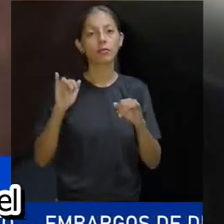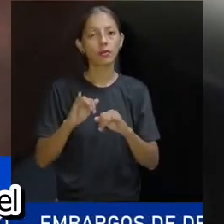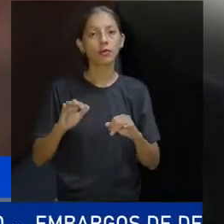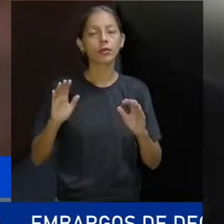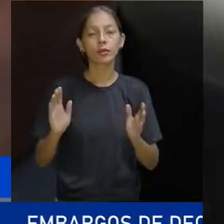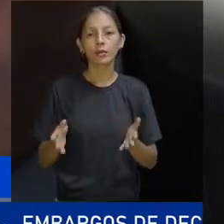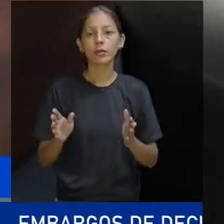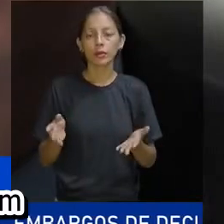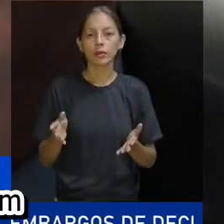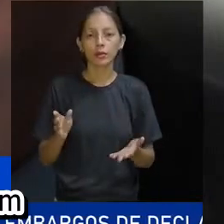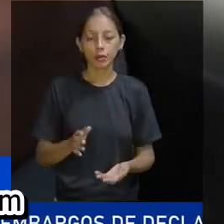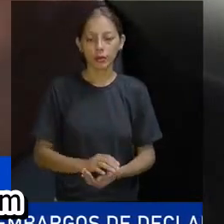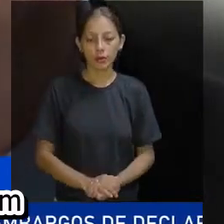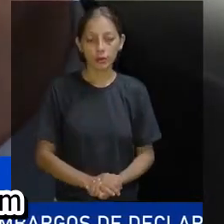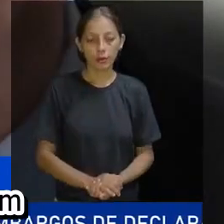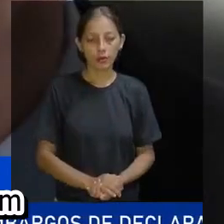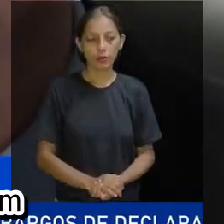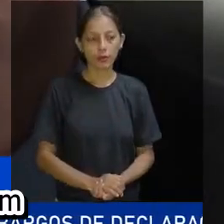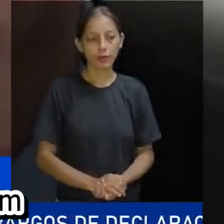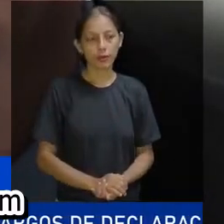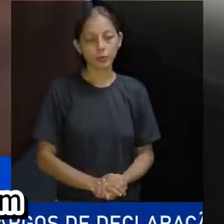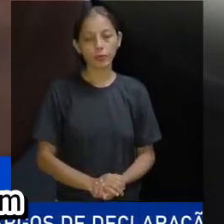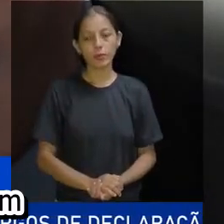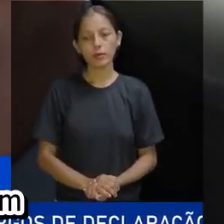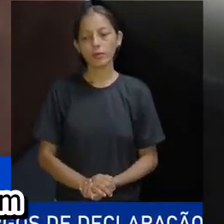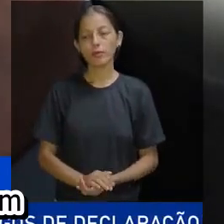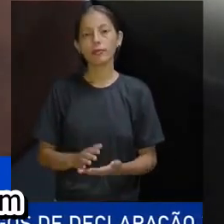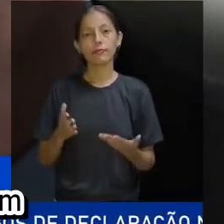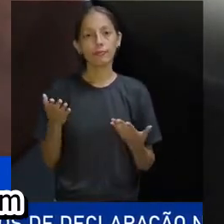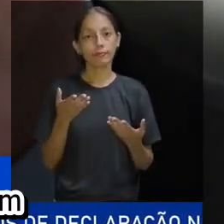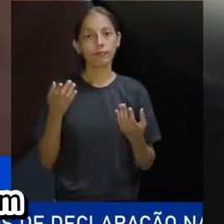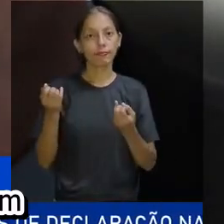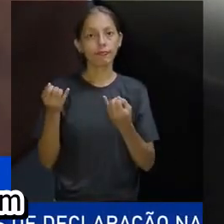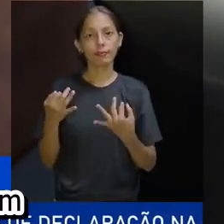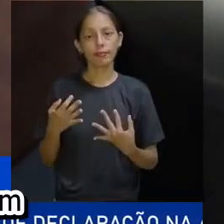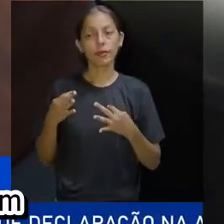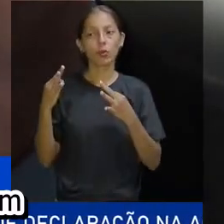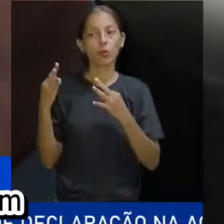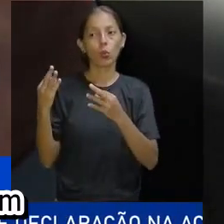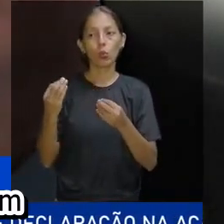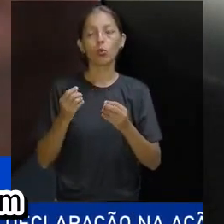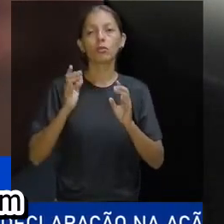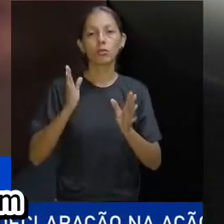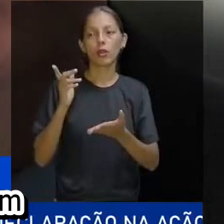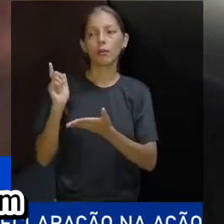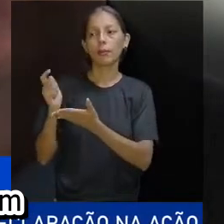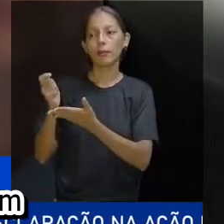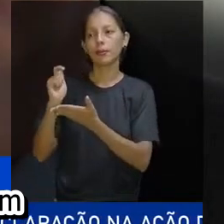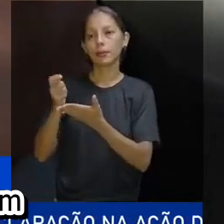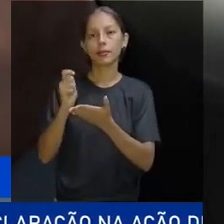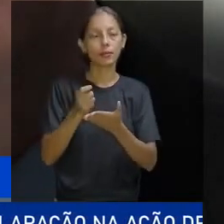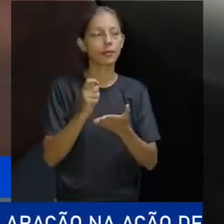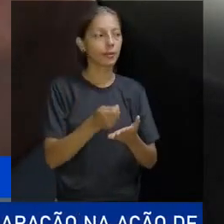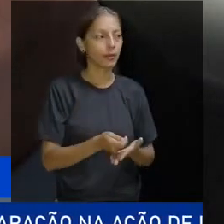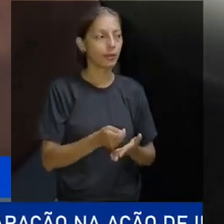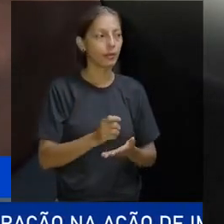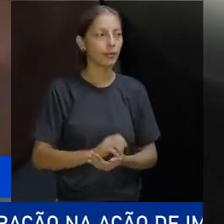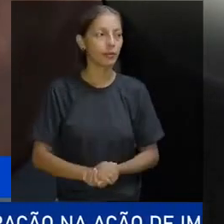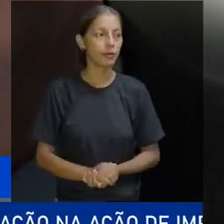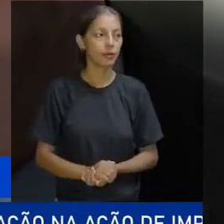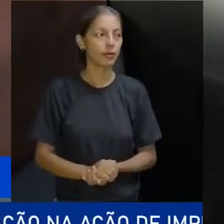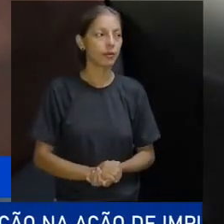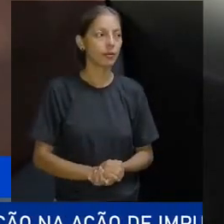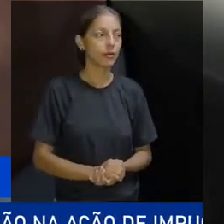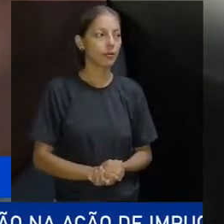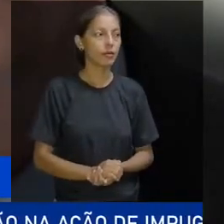própria inicial, fecha aspas, e que, abre aspas, todos receberam valores e participaram do direito de antena, conforme decisão